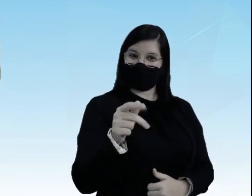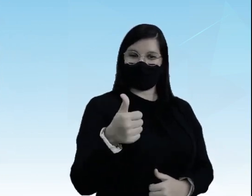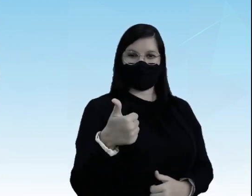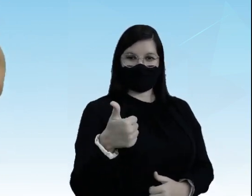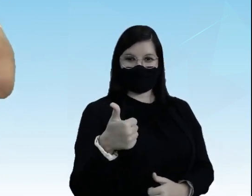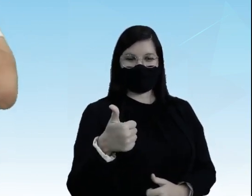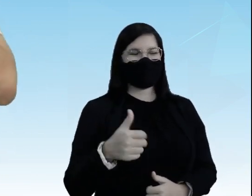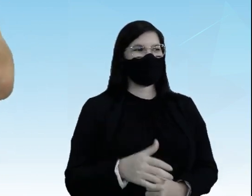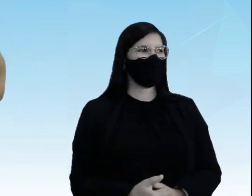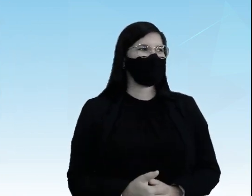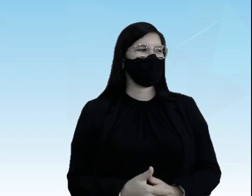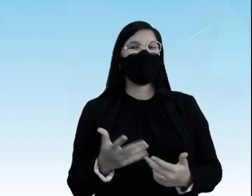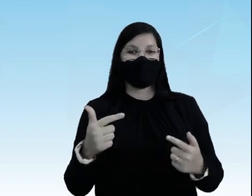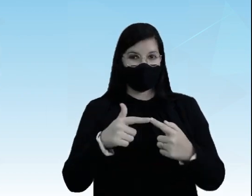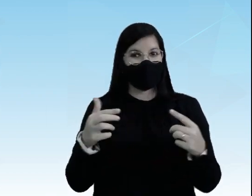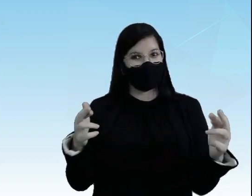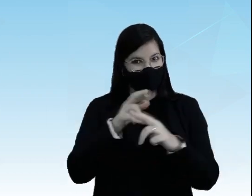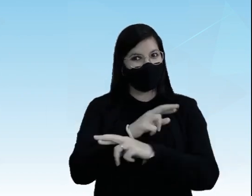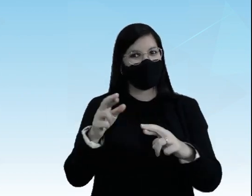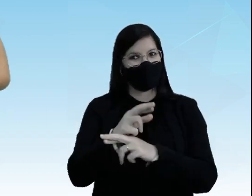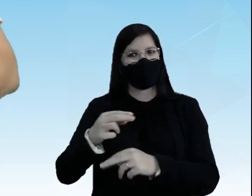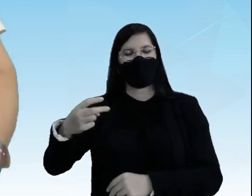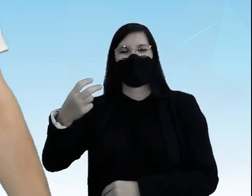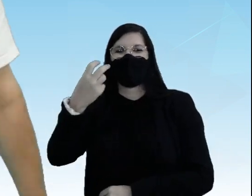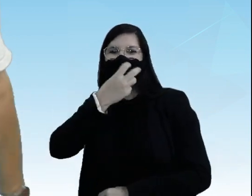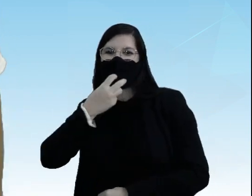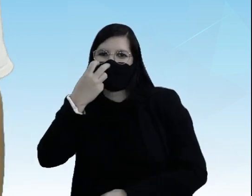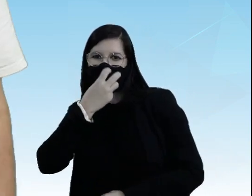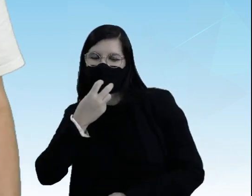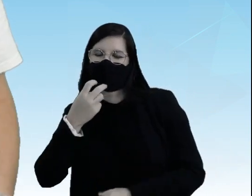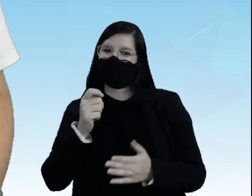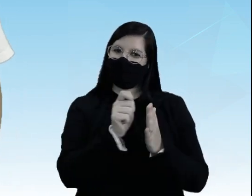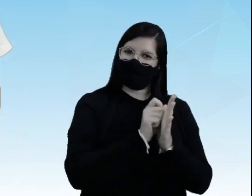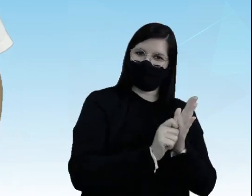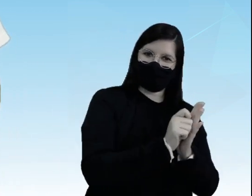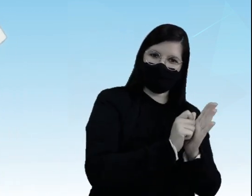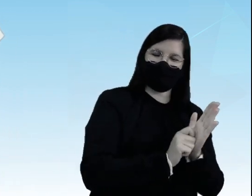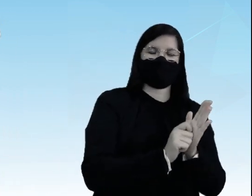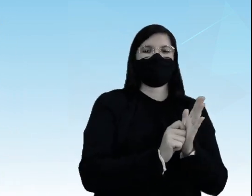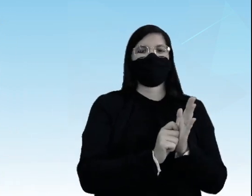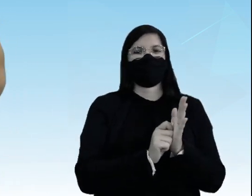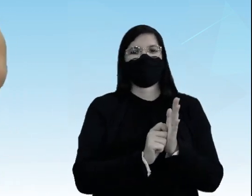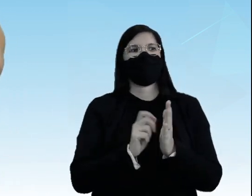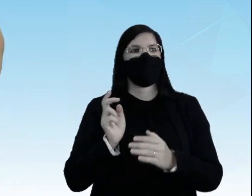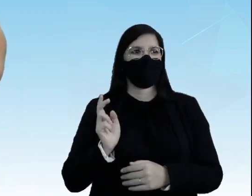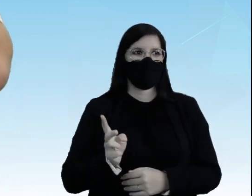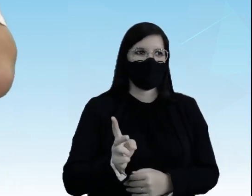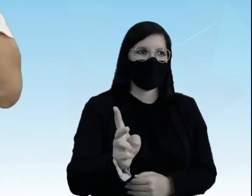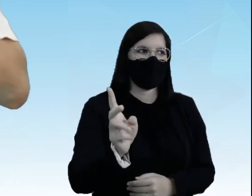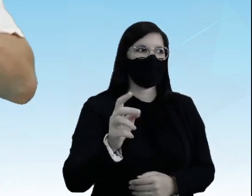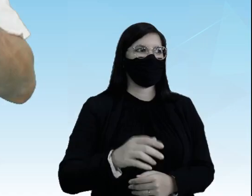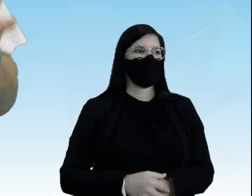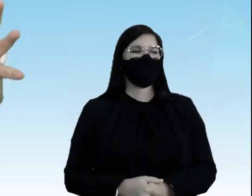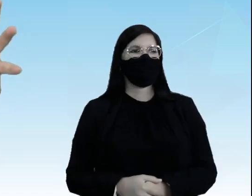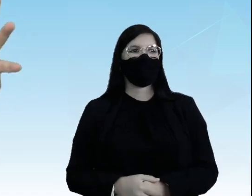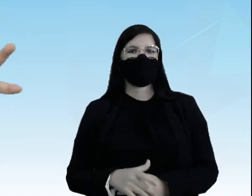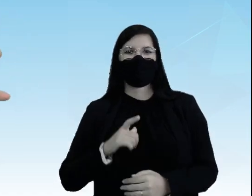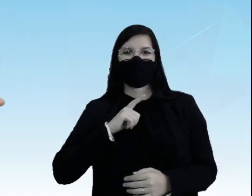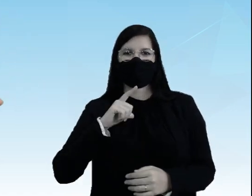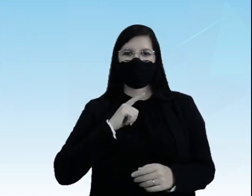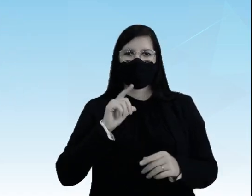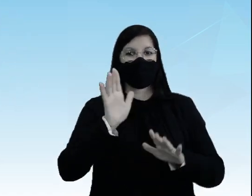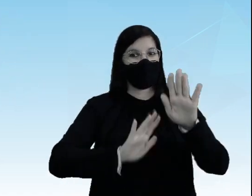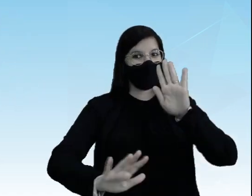Entenderam? Então, olha só essa relação, língua falada e a língua escrita. E caminhando, olhem só o que a gente tem que